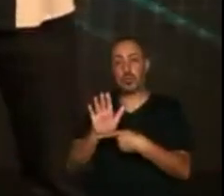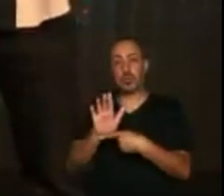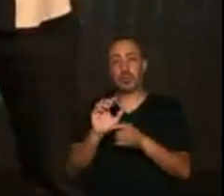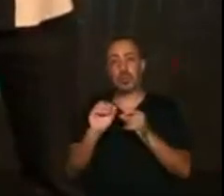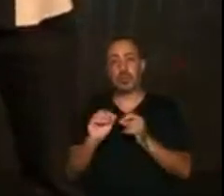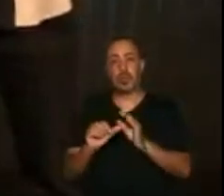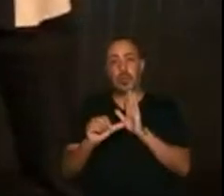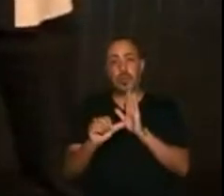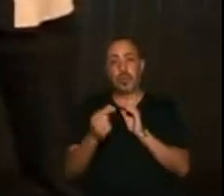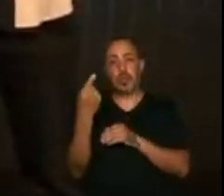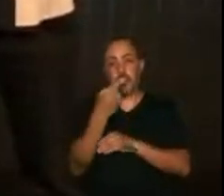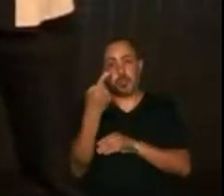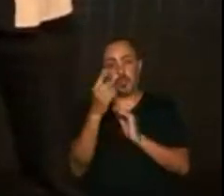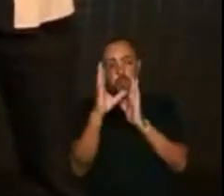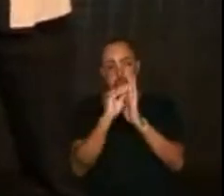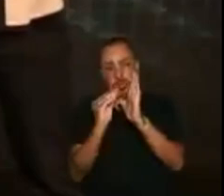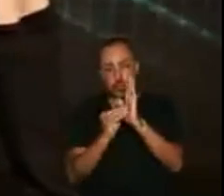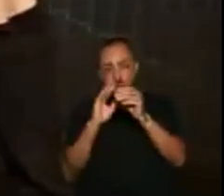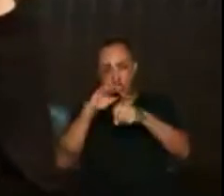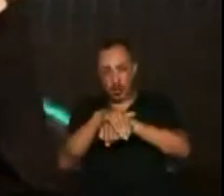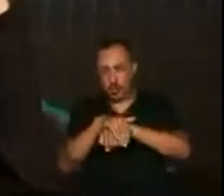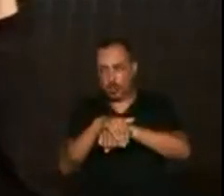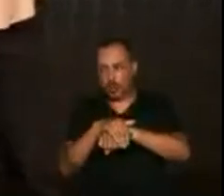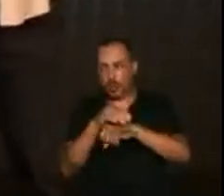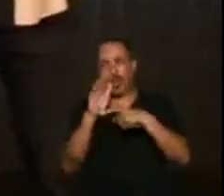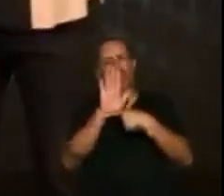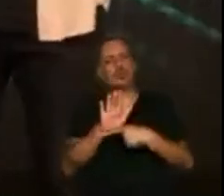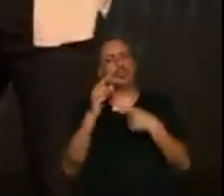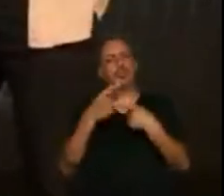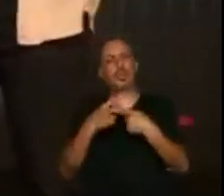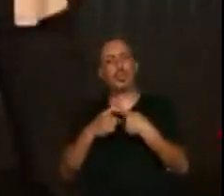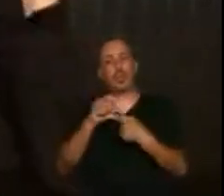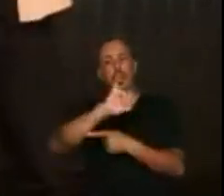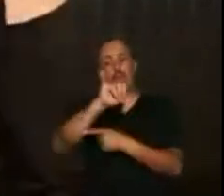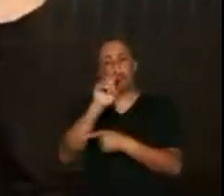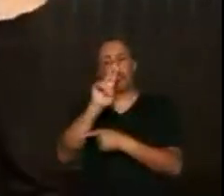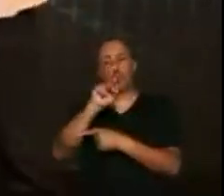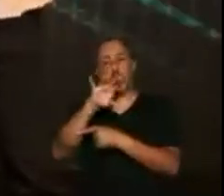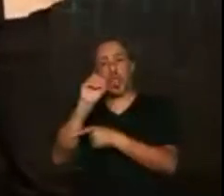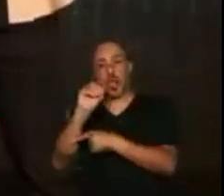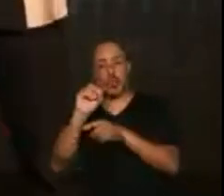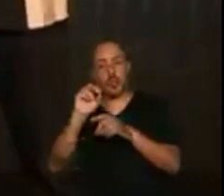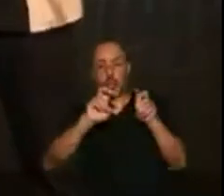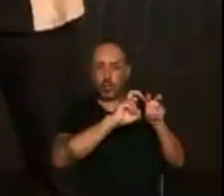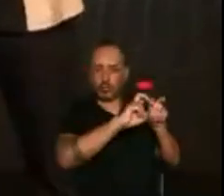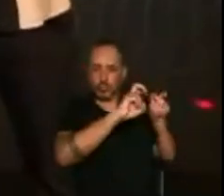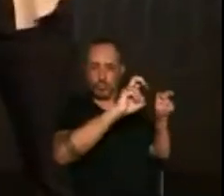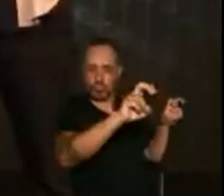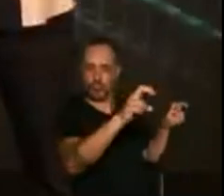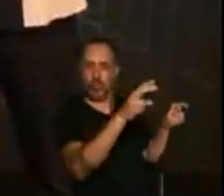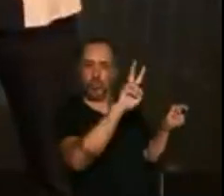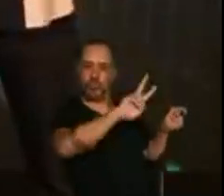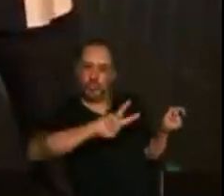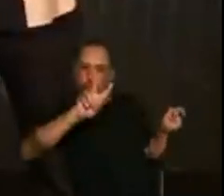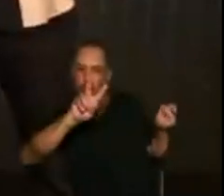primeiro conteúdo da noite. Por que a tua ajuda? Porque, para quem não sabe, o Juliano também fica ali nos bastidores acompanhando tudo